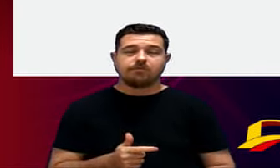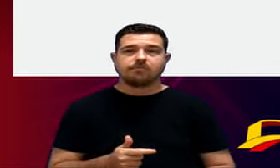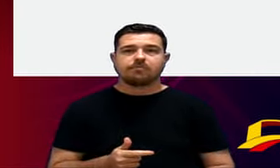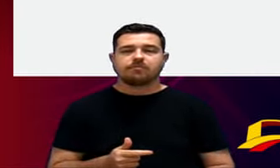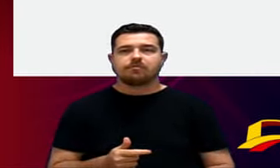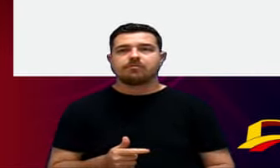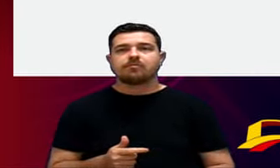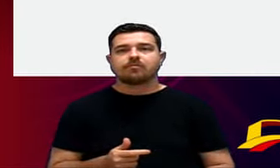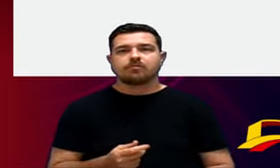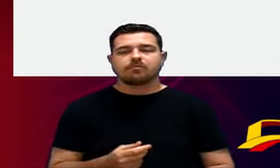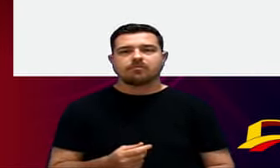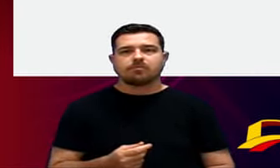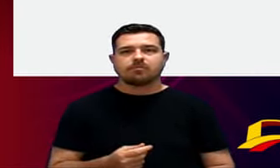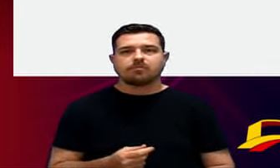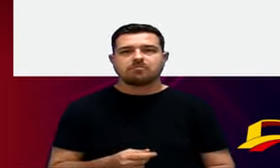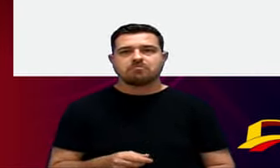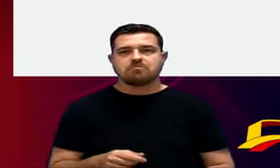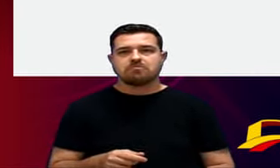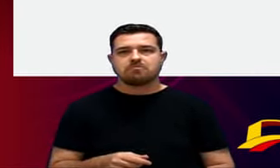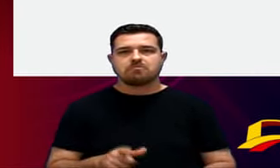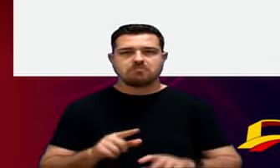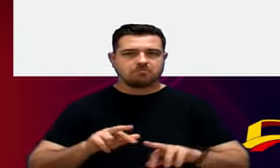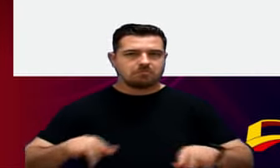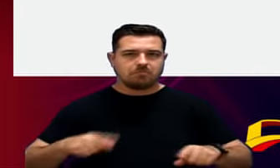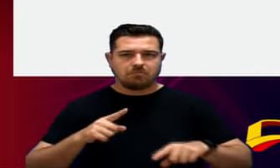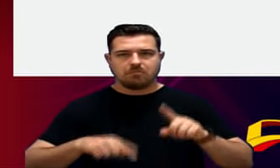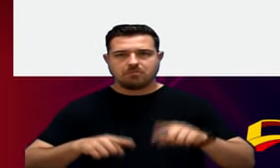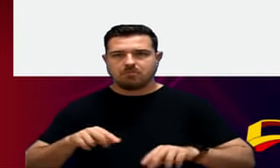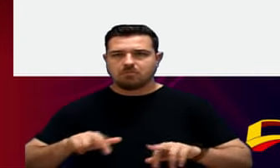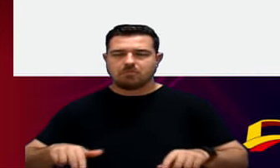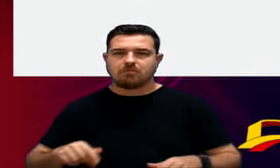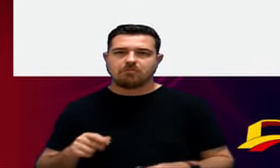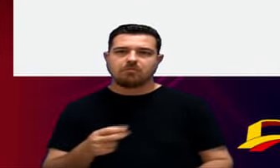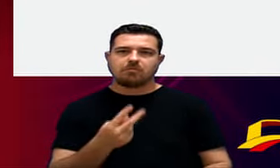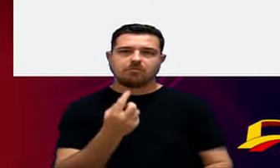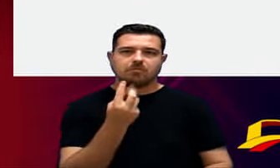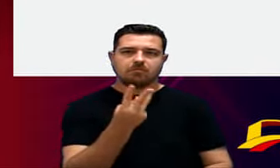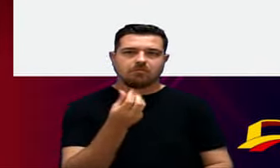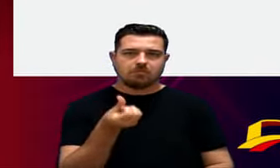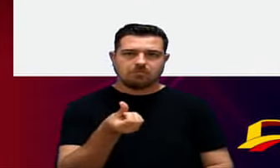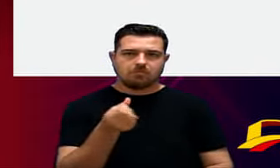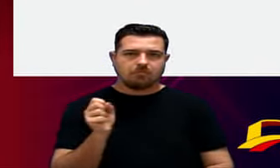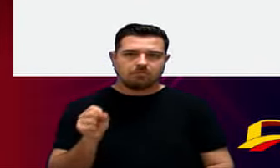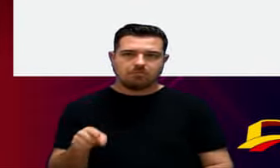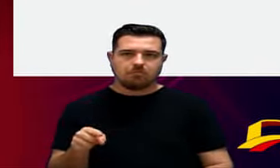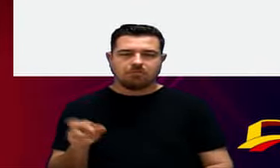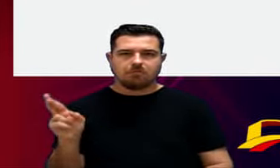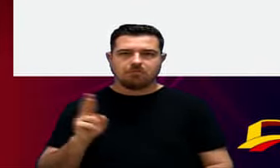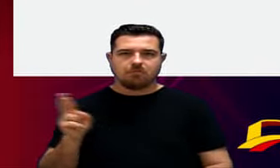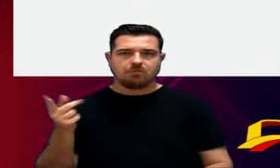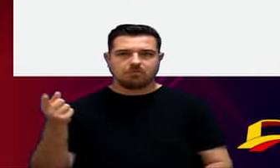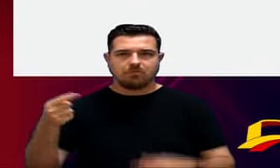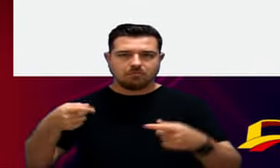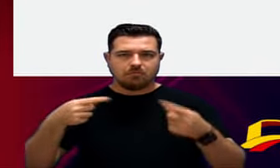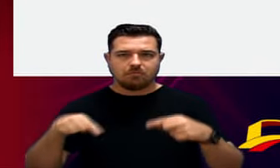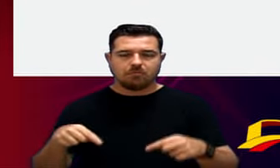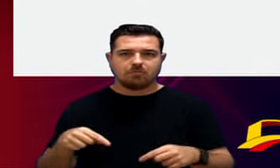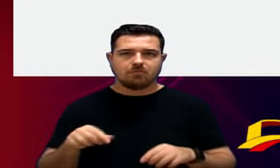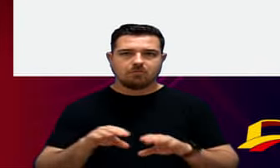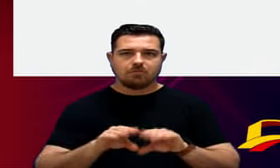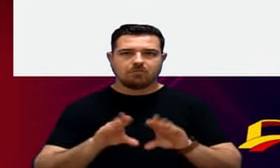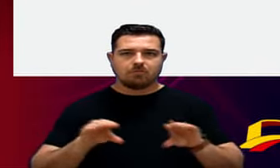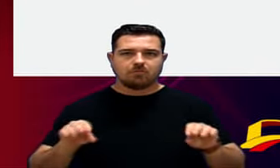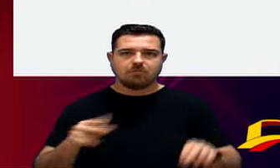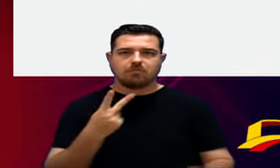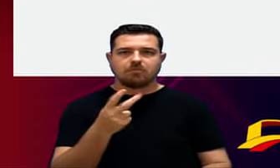materiais de consumo fita zebrada lona cones Bandeiras R 36.000 aquisição de colchões r$